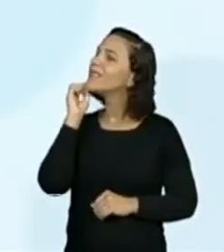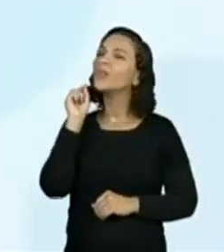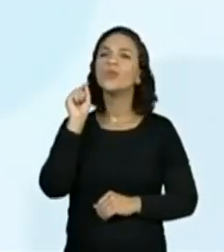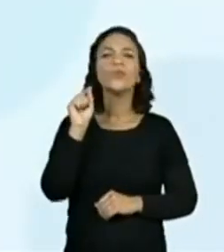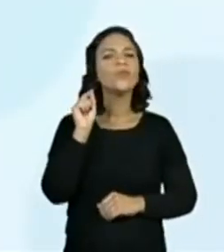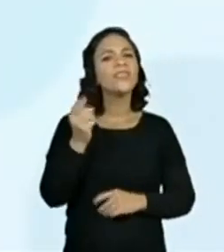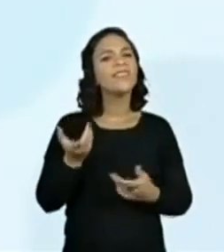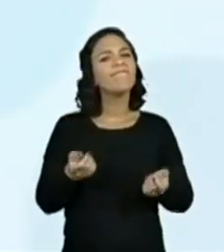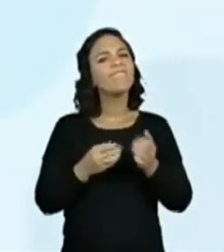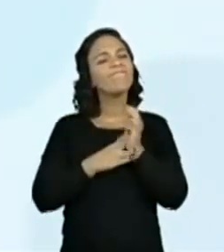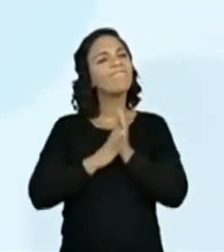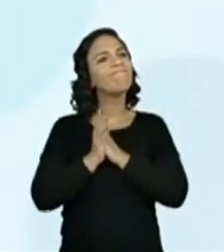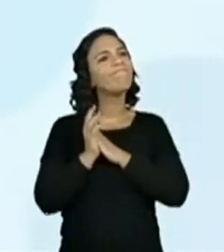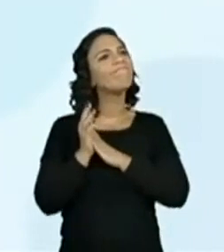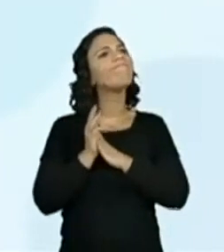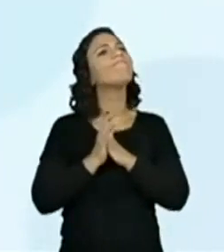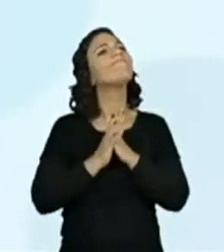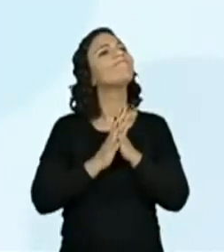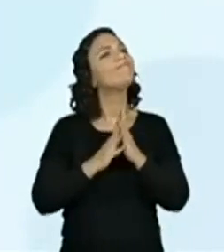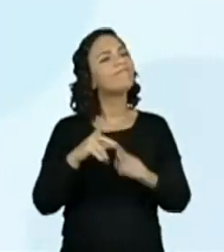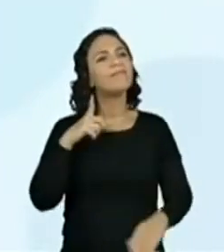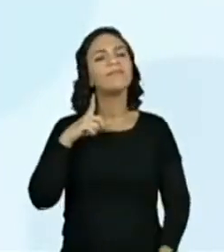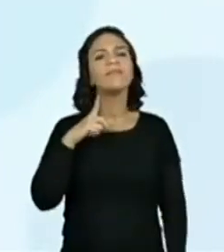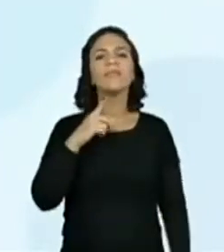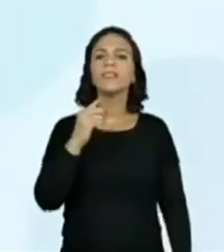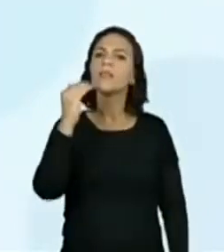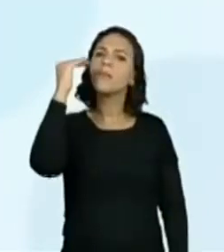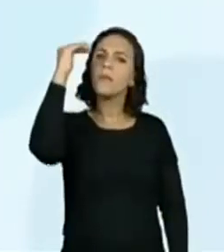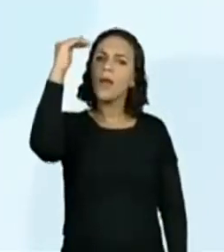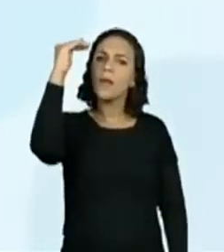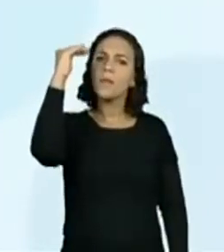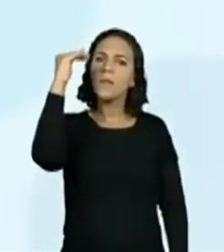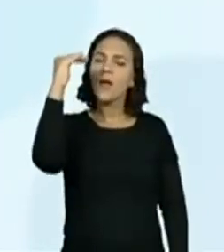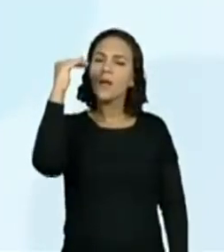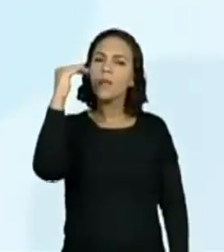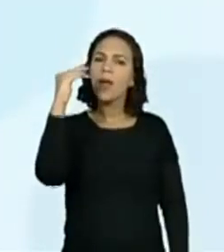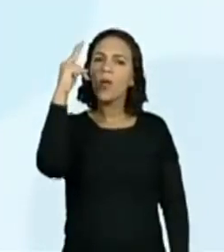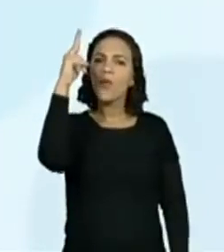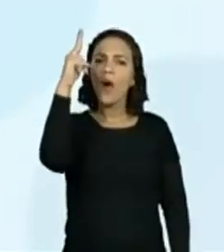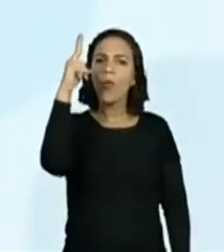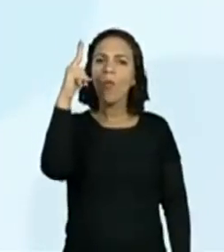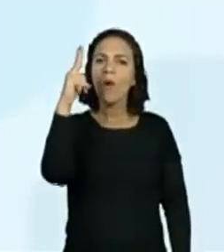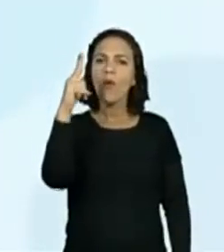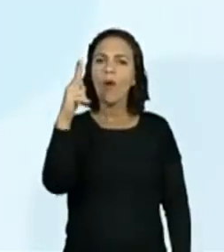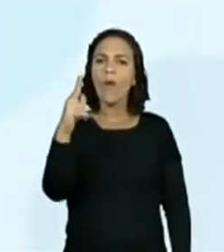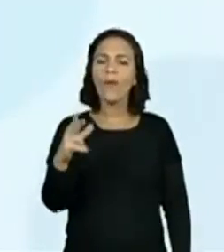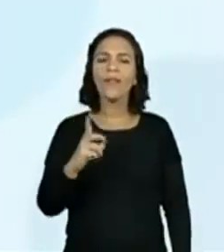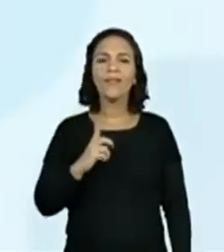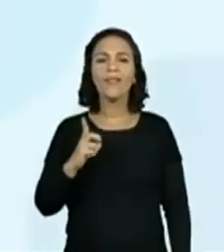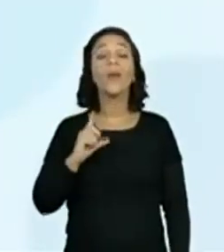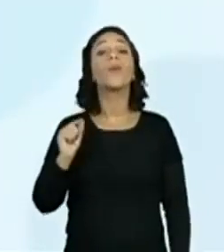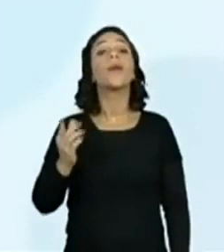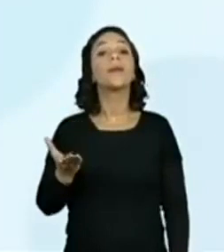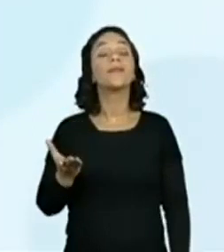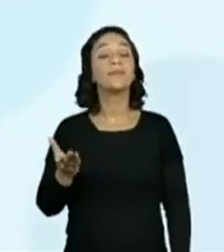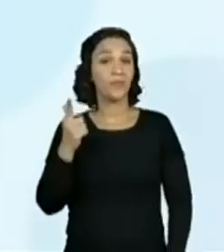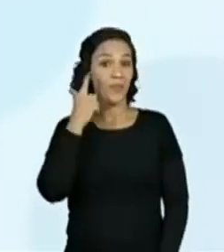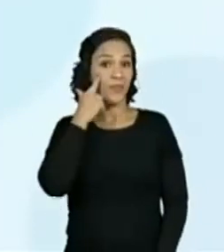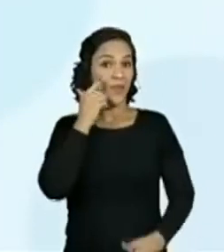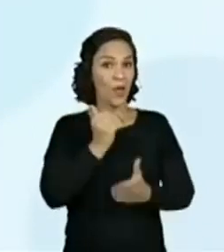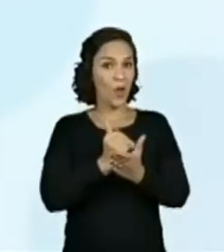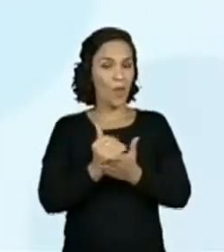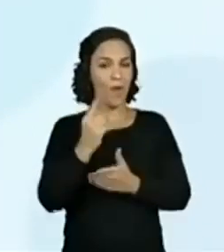de que é de regular nessa coluna? Nós começamos com uma dezena ali,